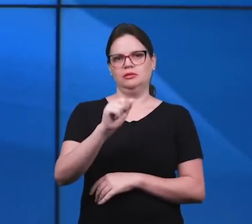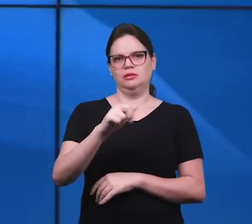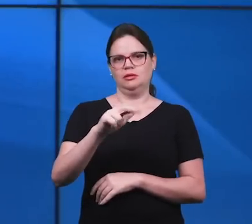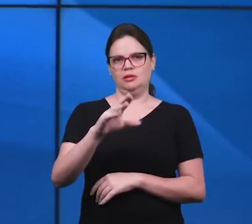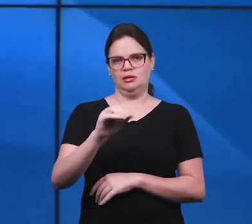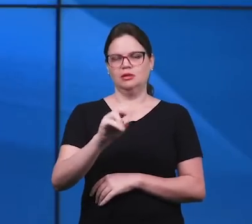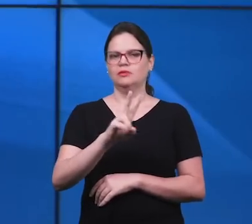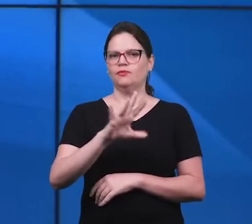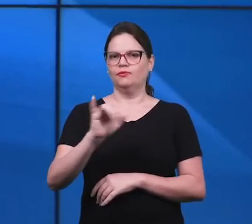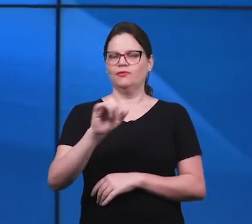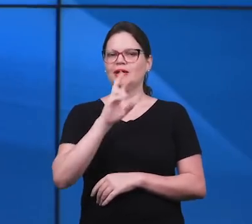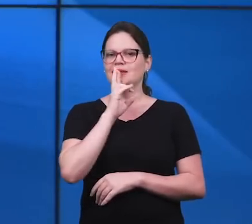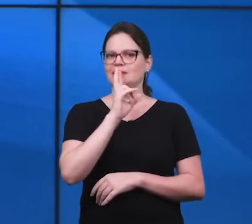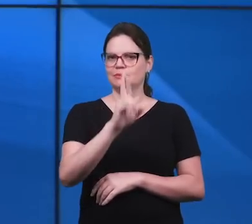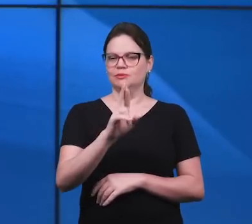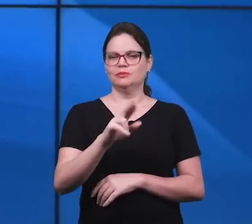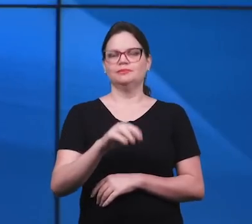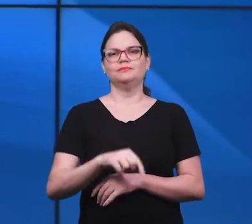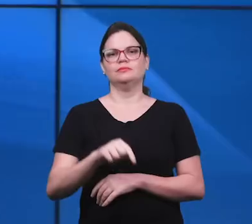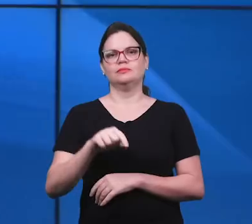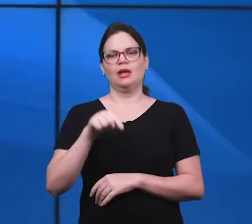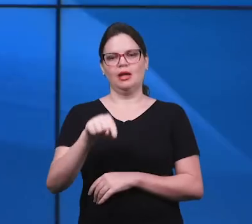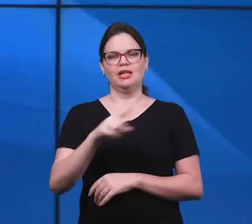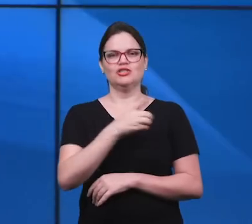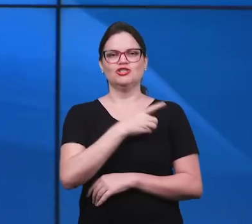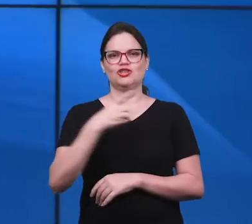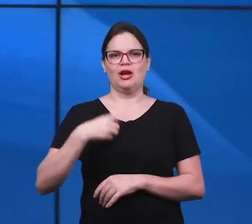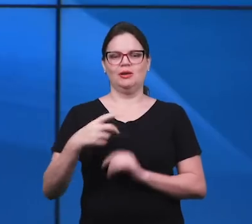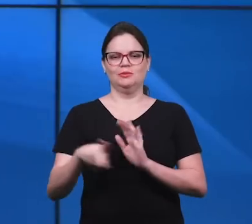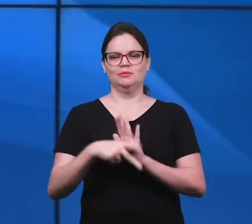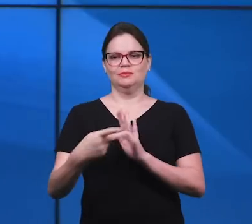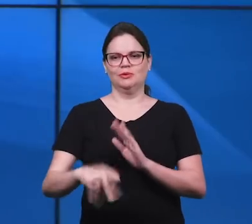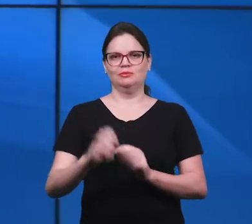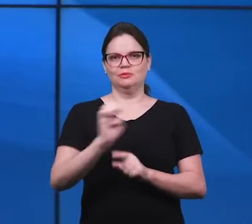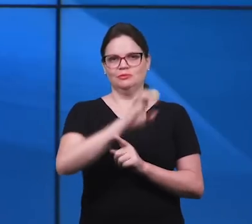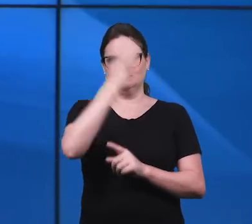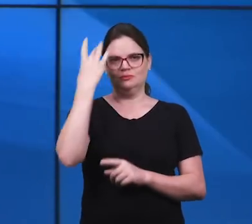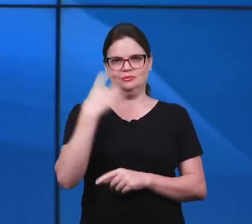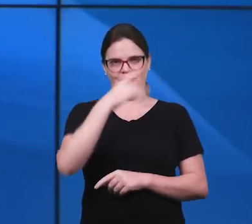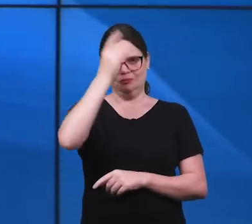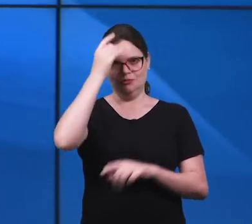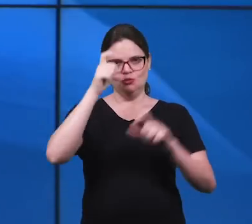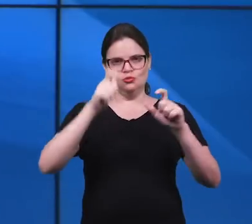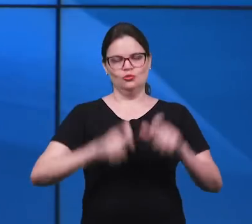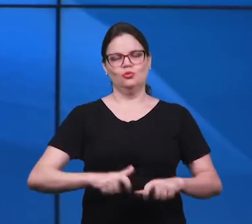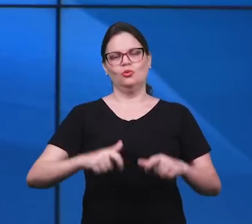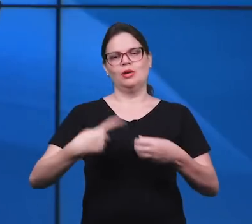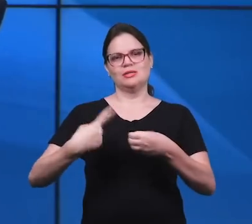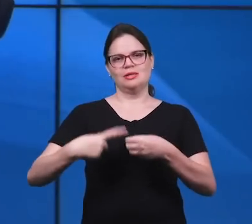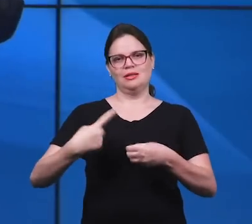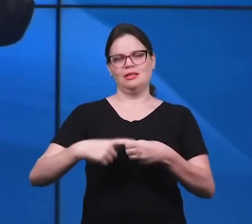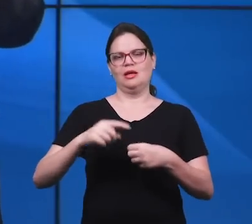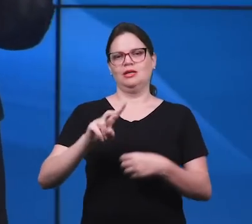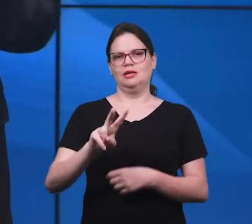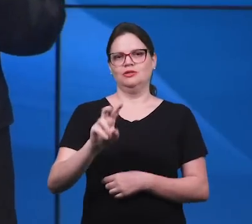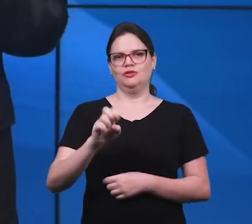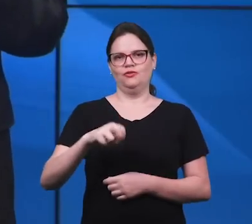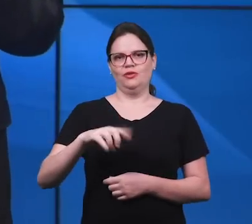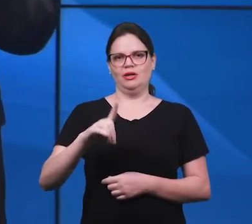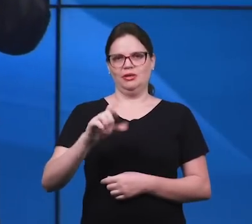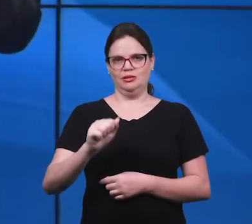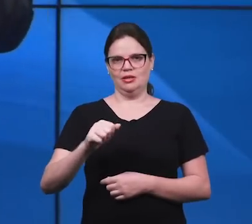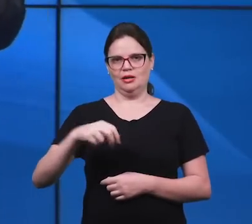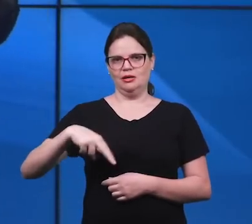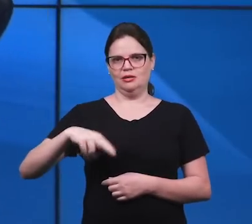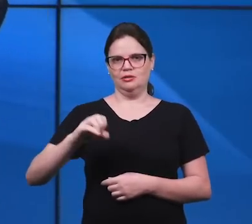nossos diáconos aqui, da região do estado do Espírito Santo, lá da cidade de Venda Nova do Imigrante. Muito bem, Adriano,